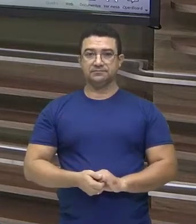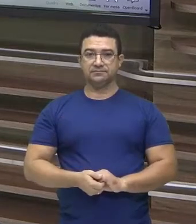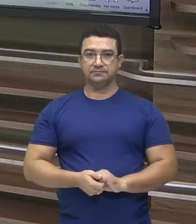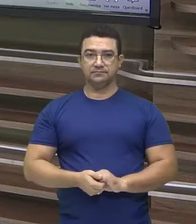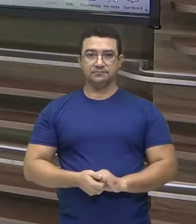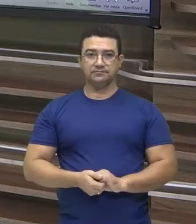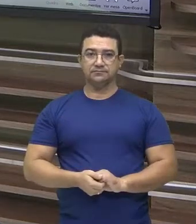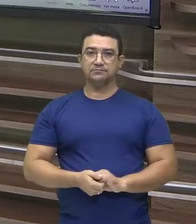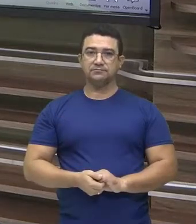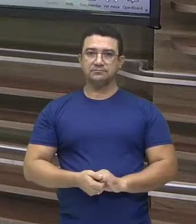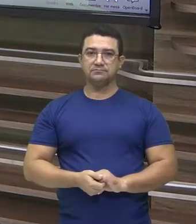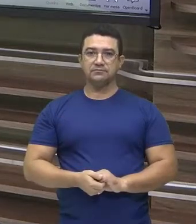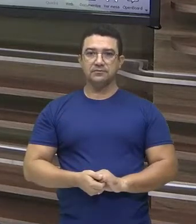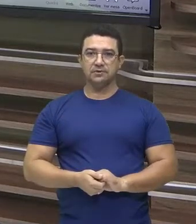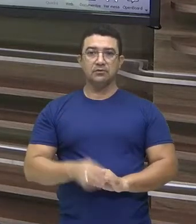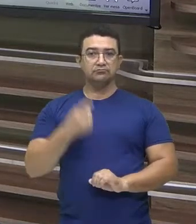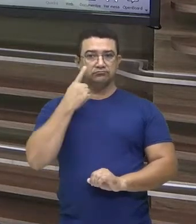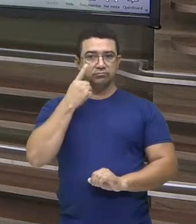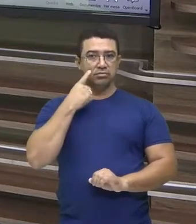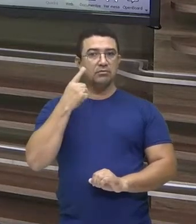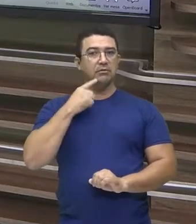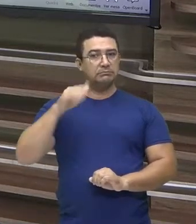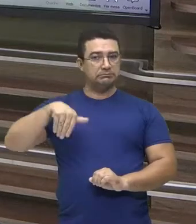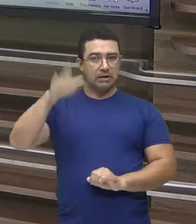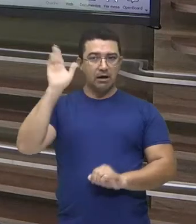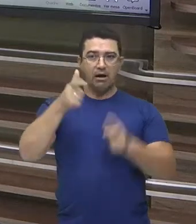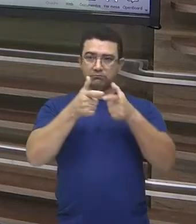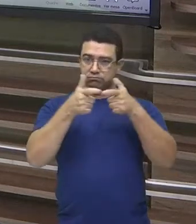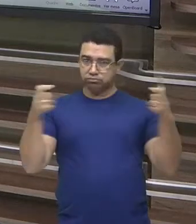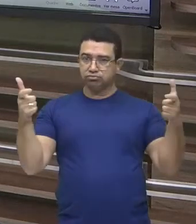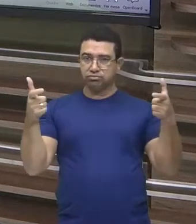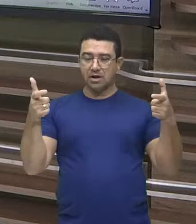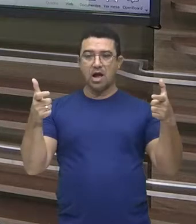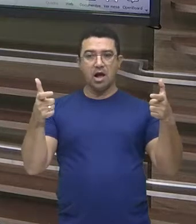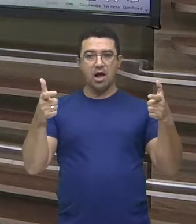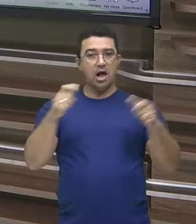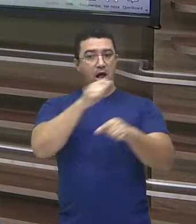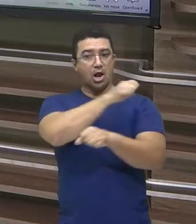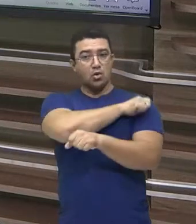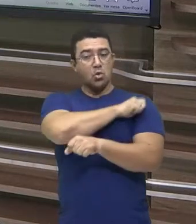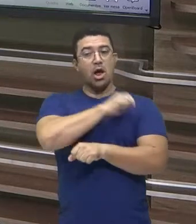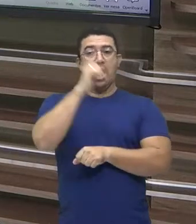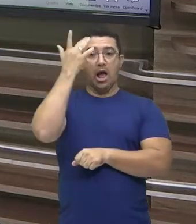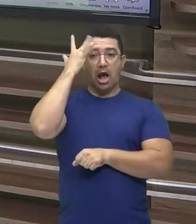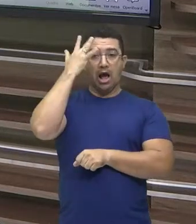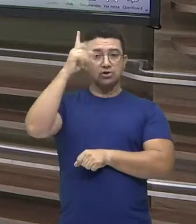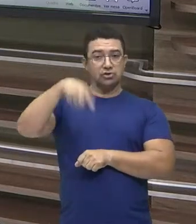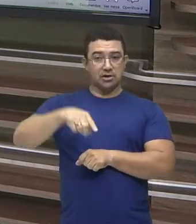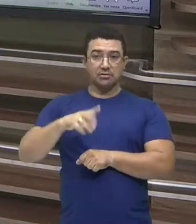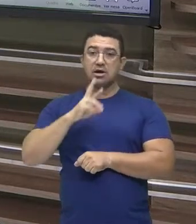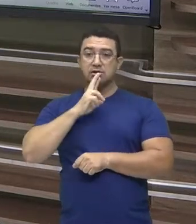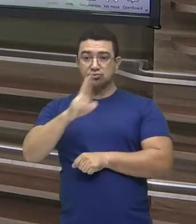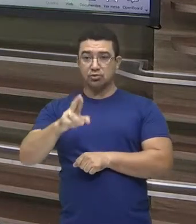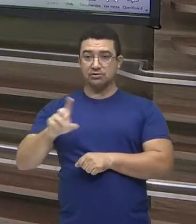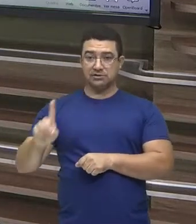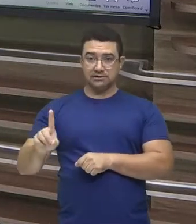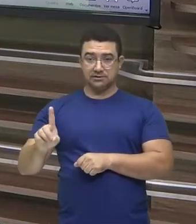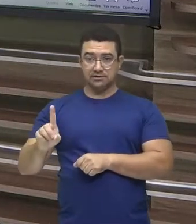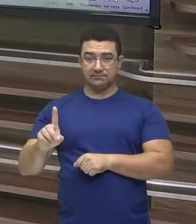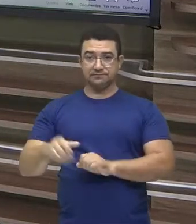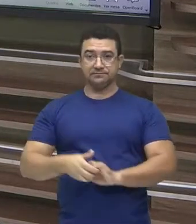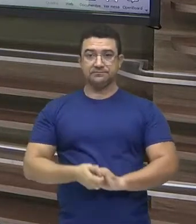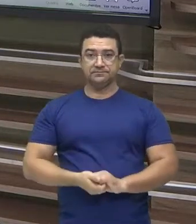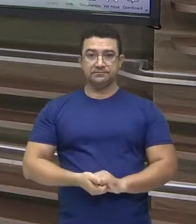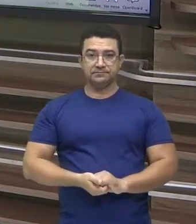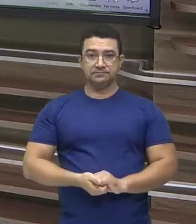que vocês estão participando, a maioria de vocês aqui está apostando suas fichas na letra D, dizendo que essa é a alternativa